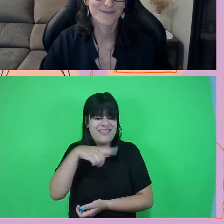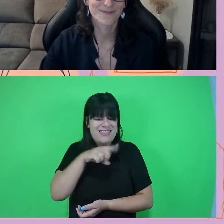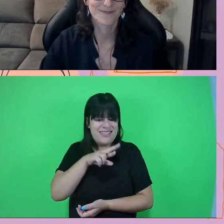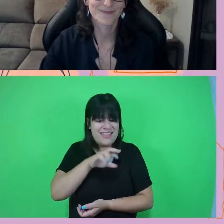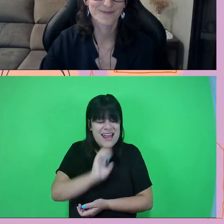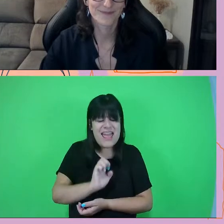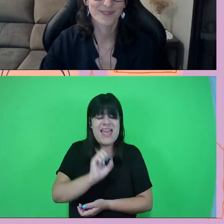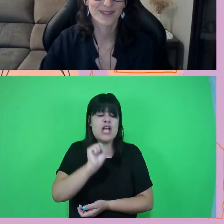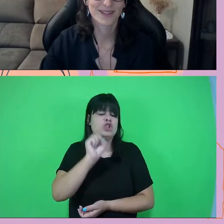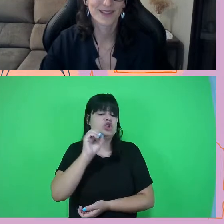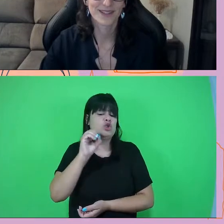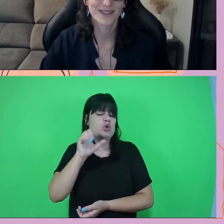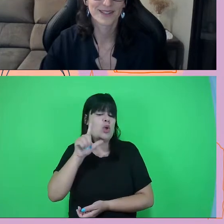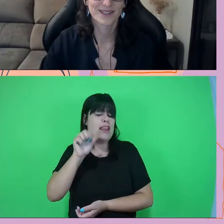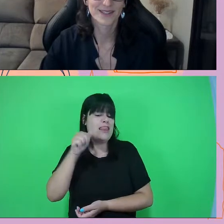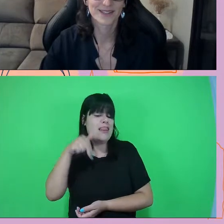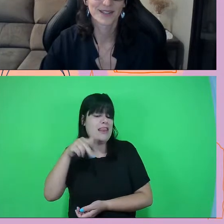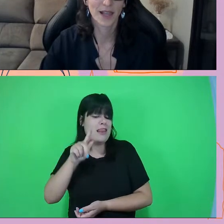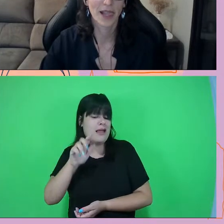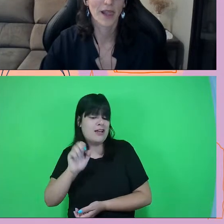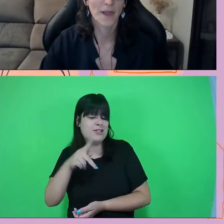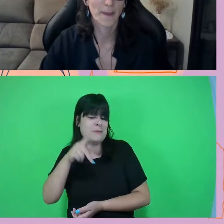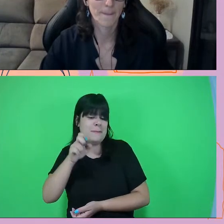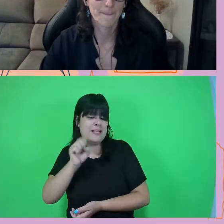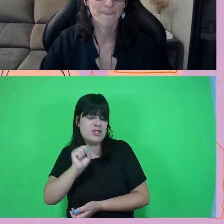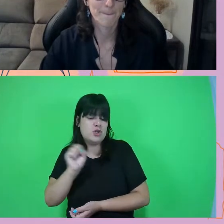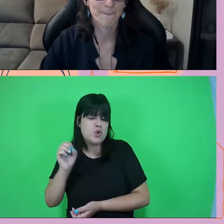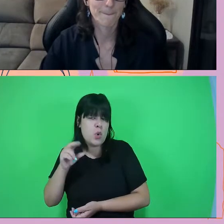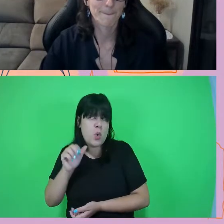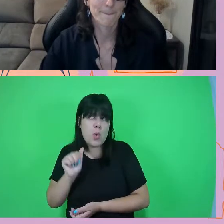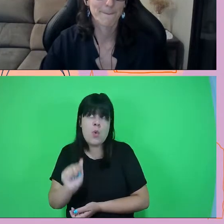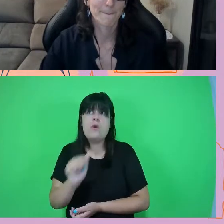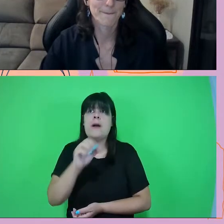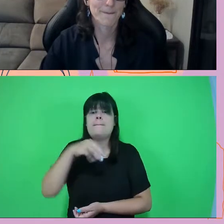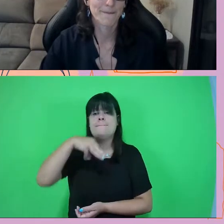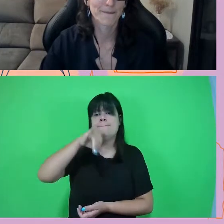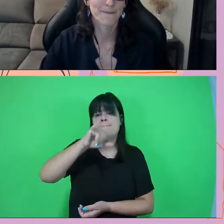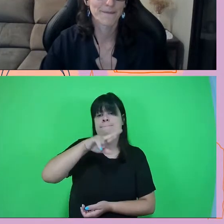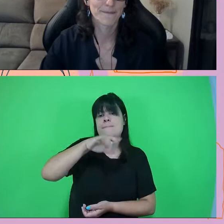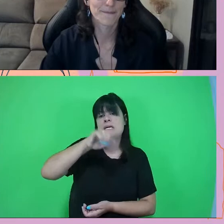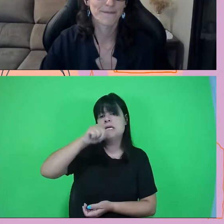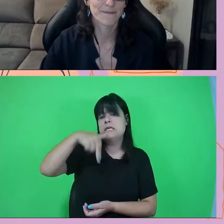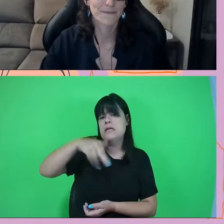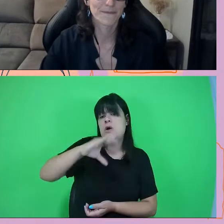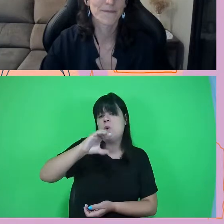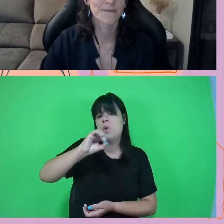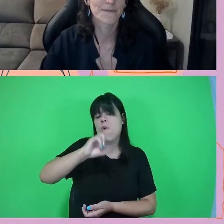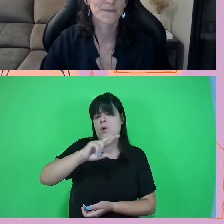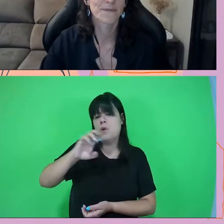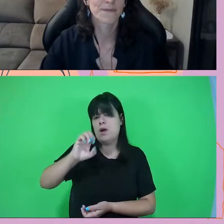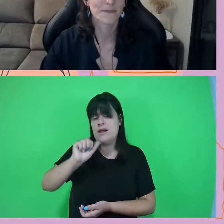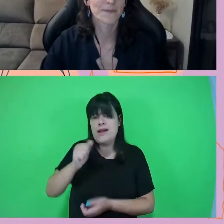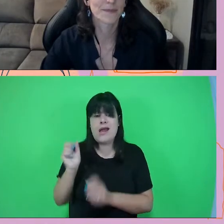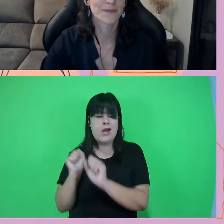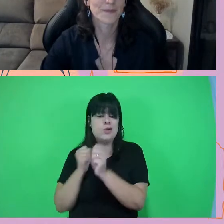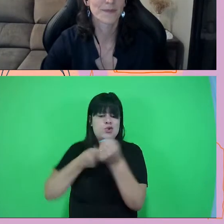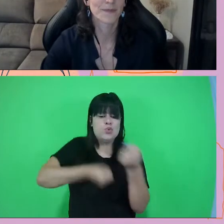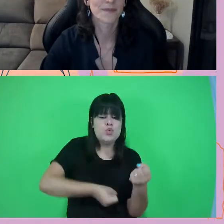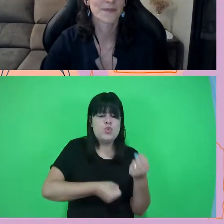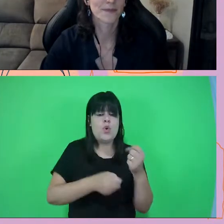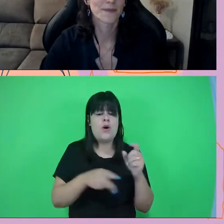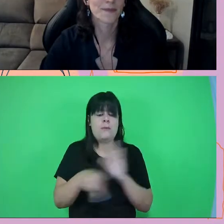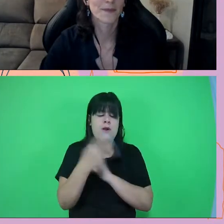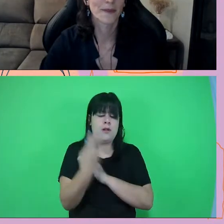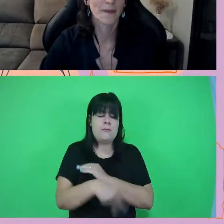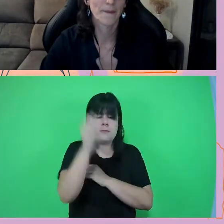Pessoa, né, e tantas outras, Miriam Correia, né, são atletas do judô feminino brasileiro. As filhas